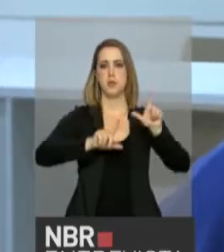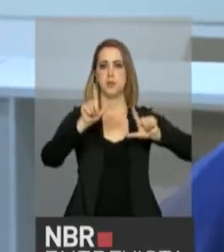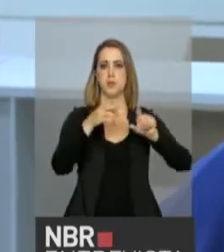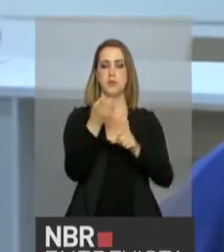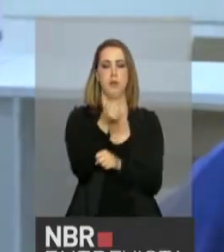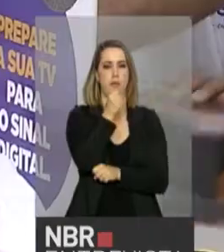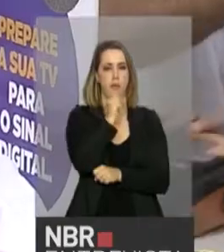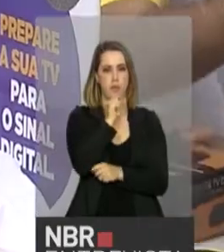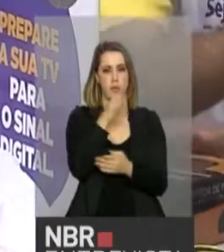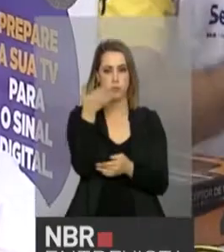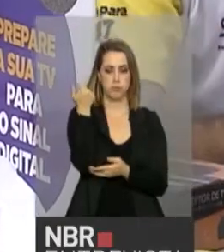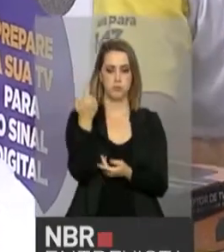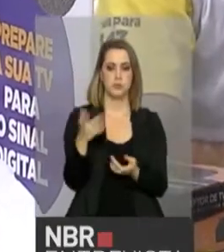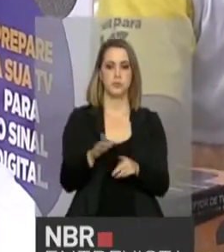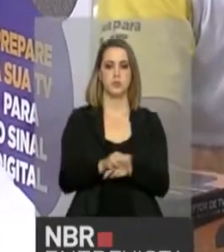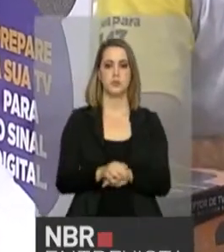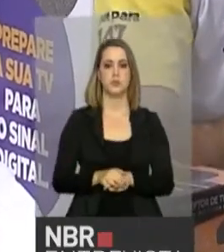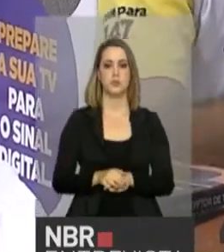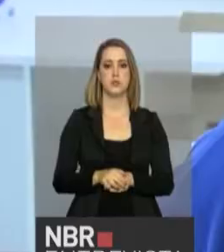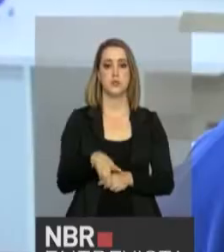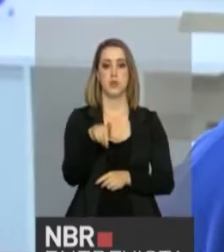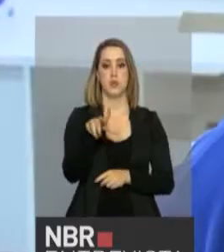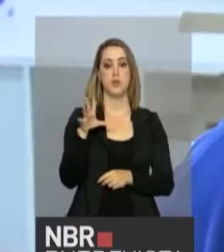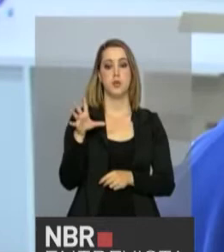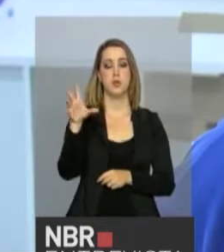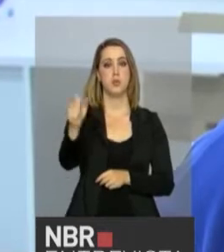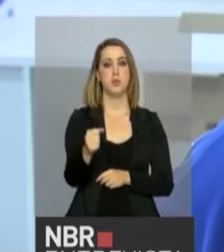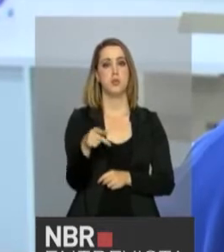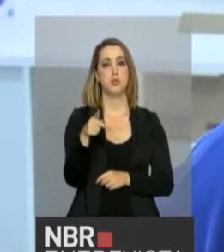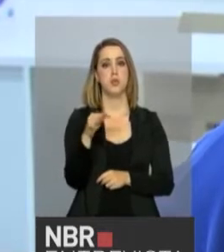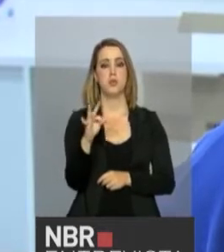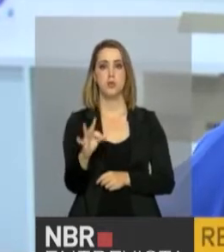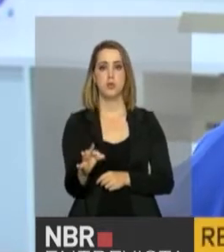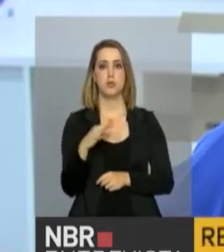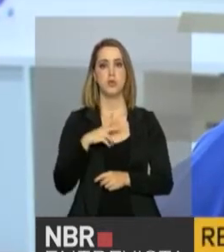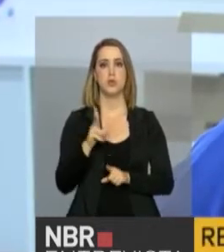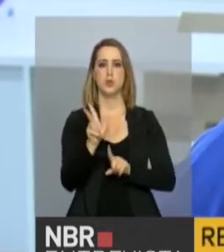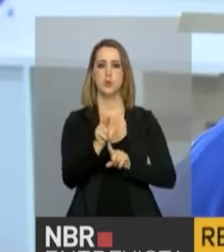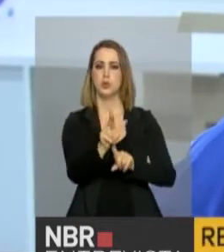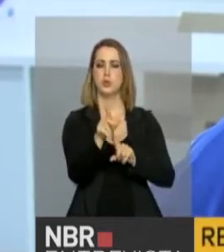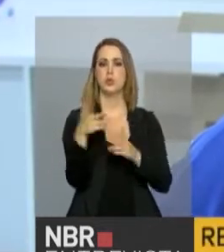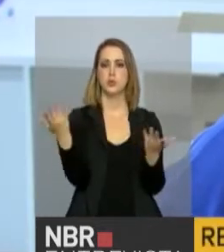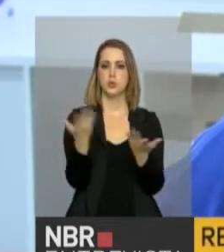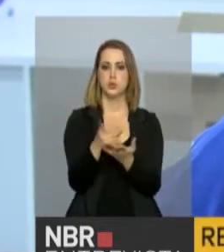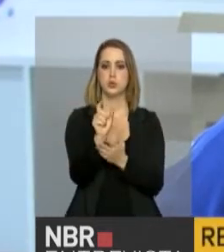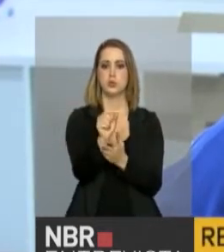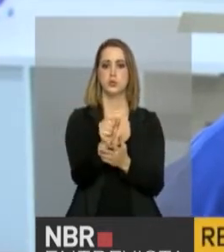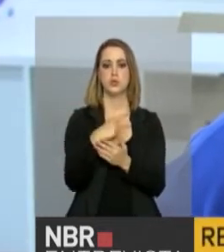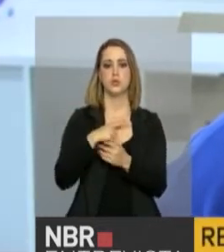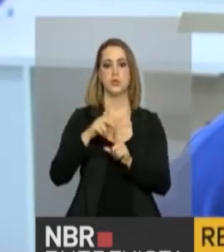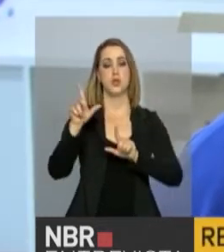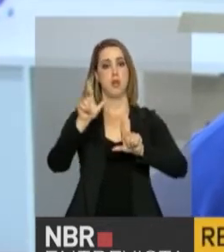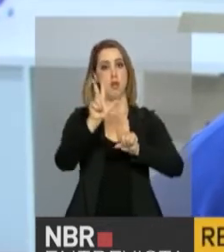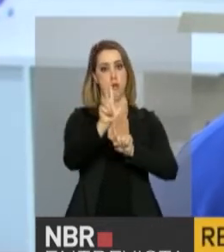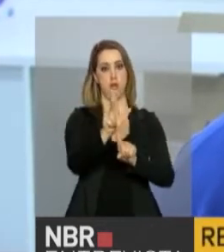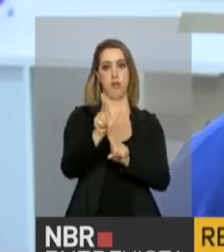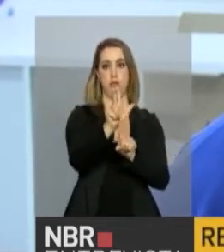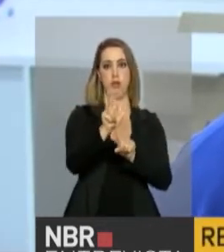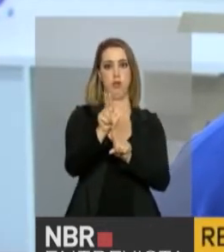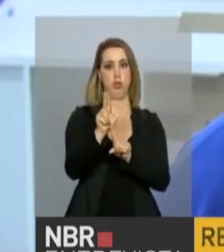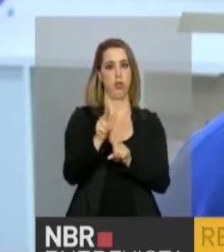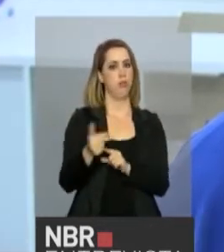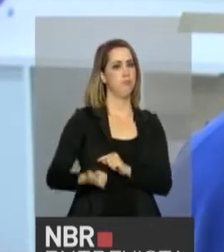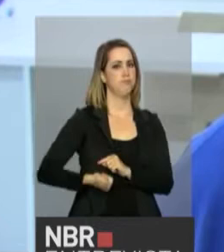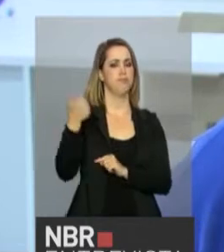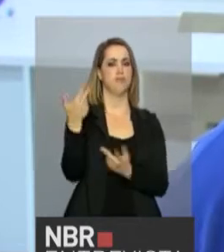deixou para buscar o kit no dia do desligamento. Sem a antena fica feio, né? E com a antena já fica toda limpa. Os pessoal que eu